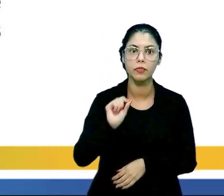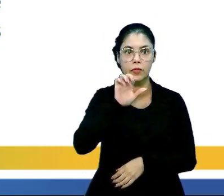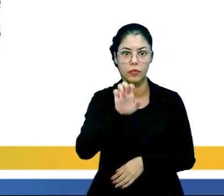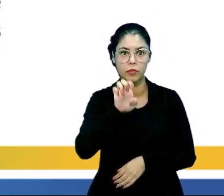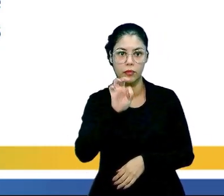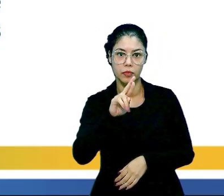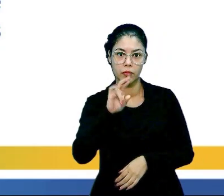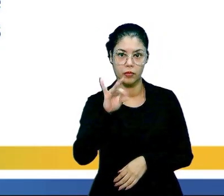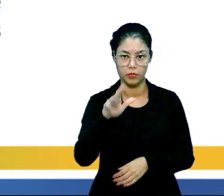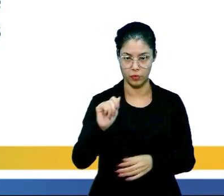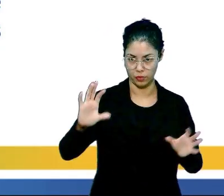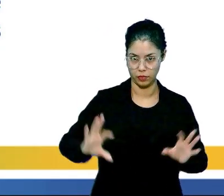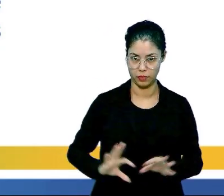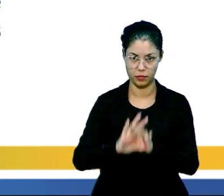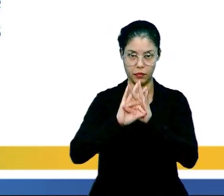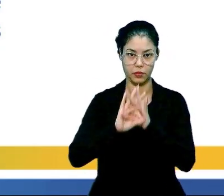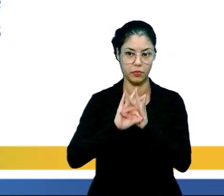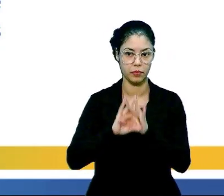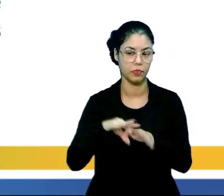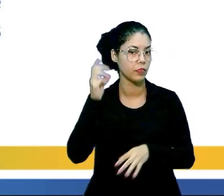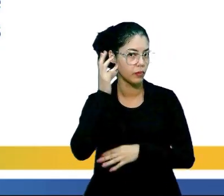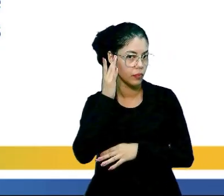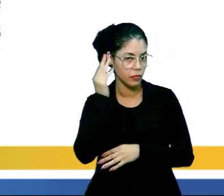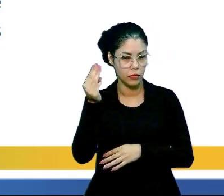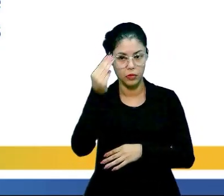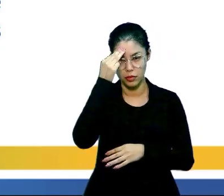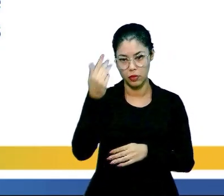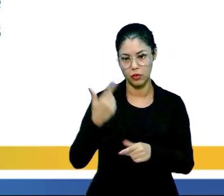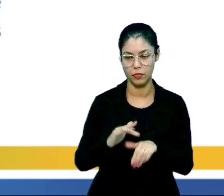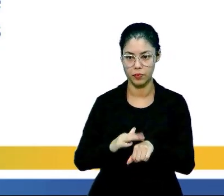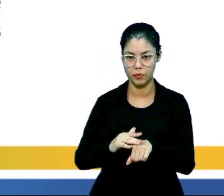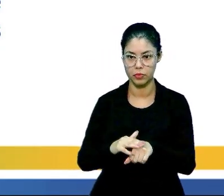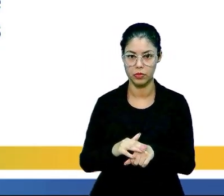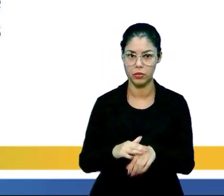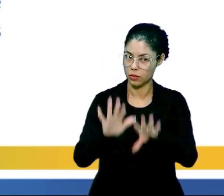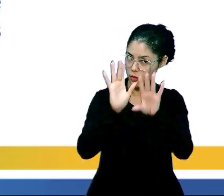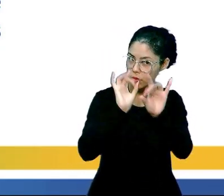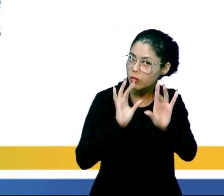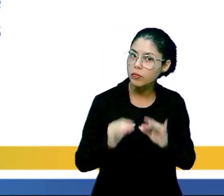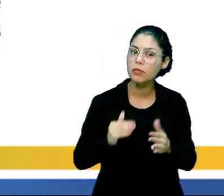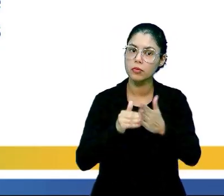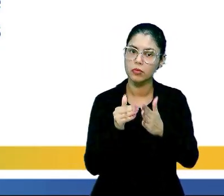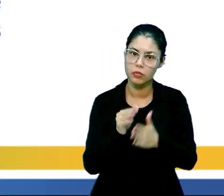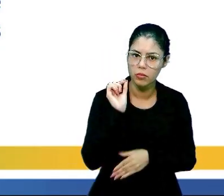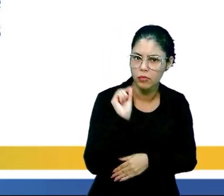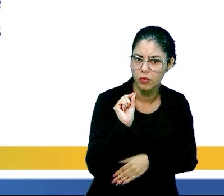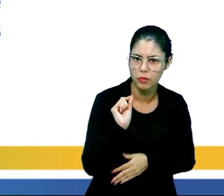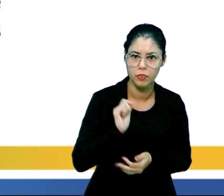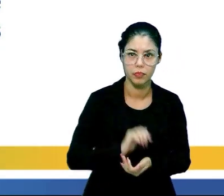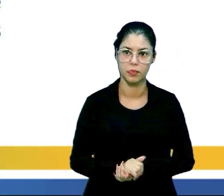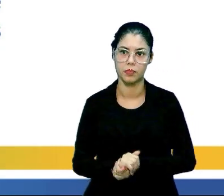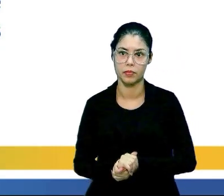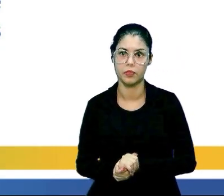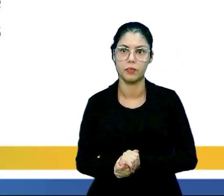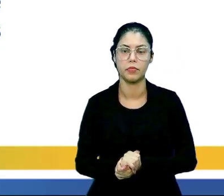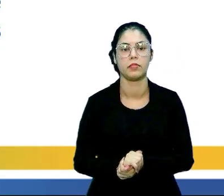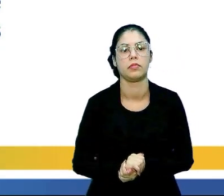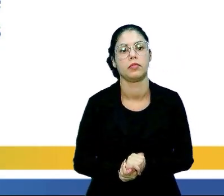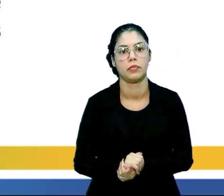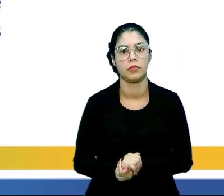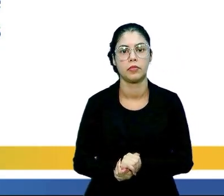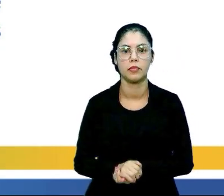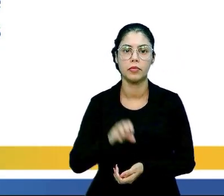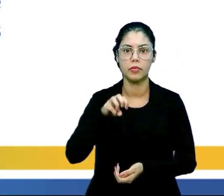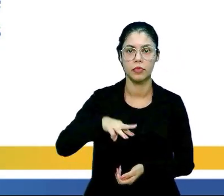estigma associado às doenças mentais. Então, assim, tá bem delimitado. Que estigmas são esses? E aí Maria